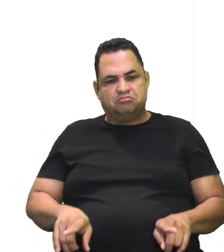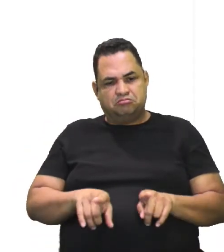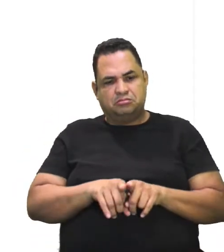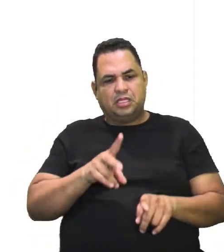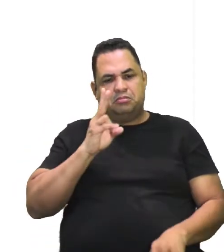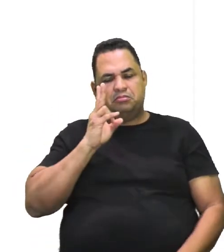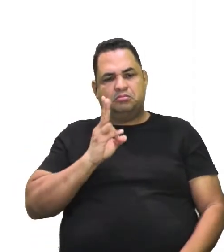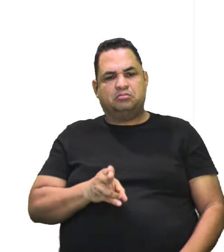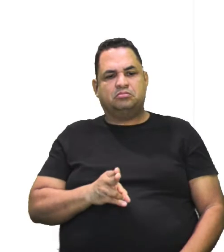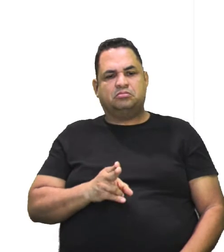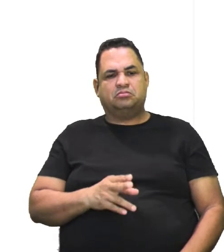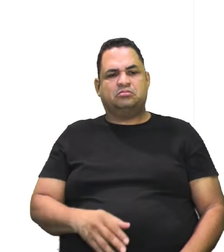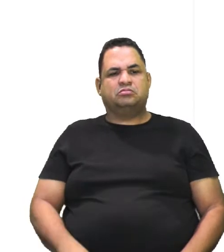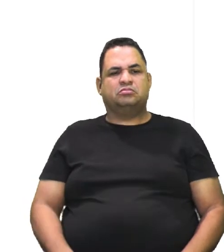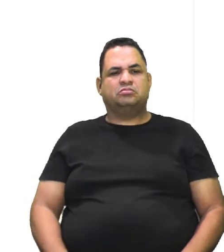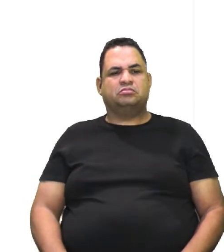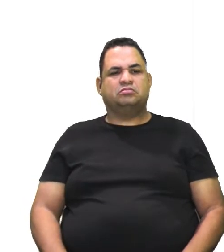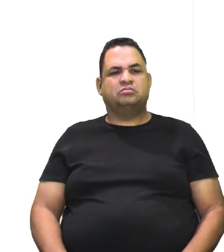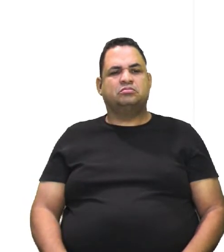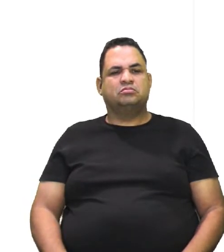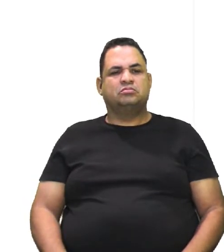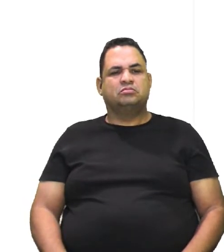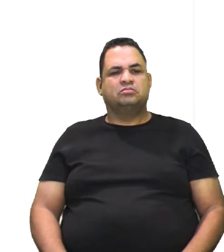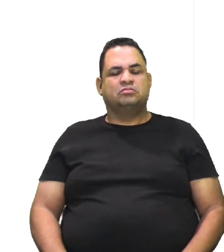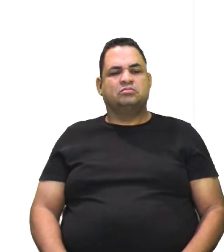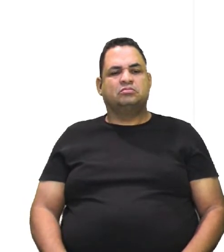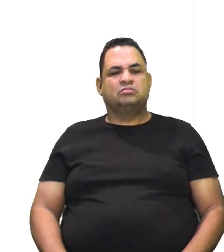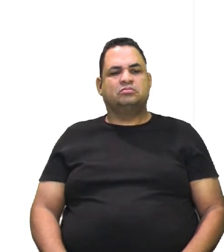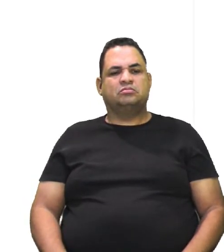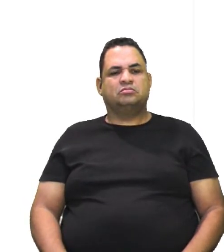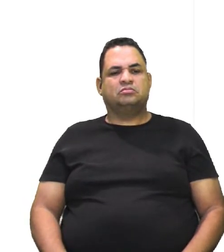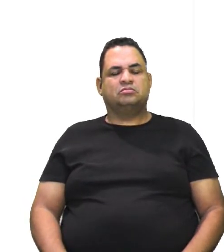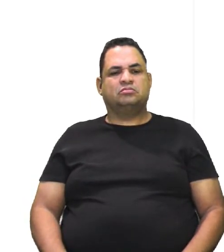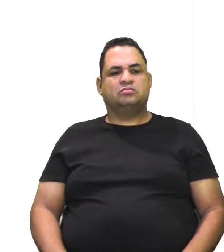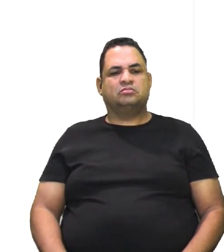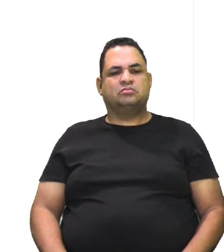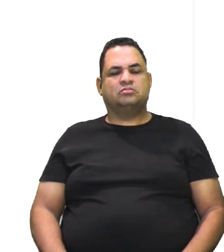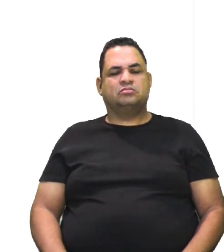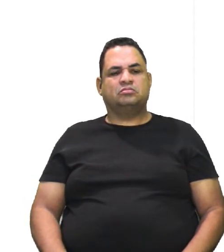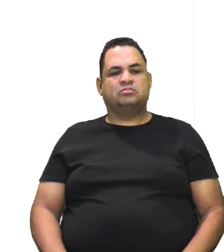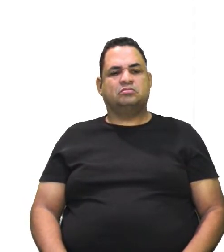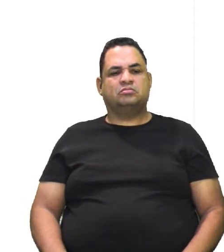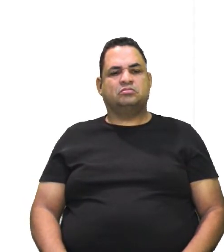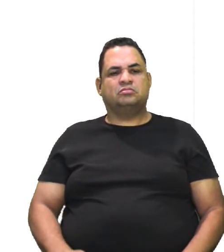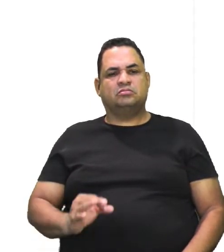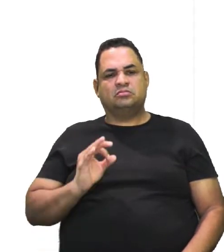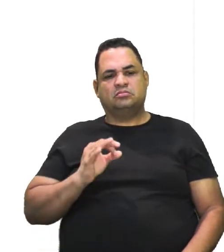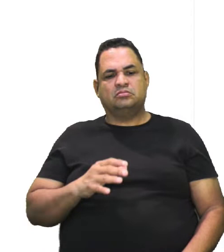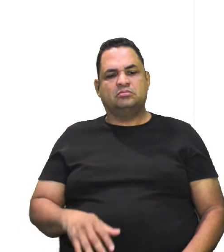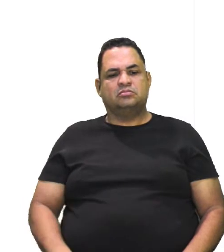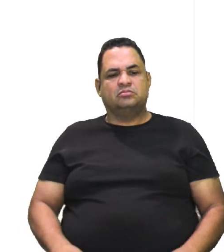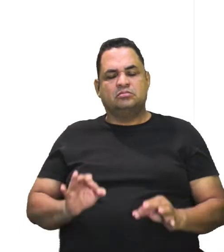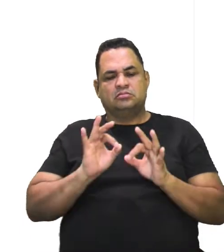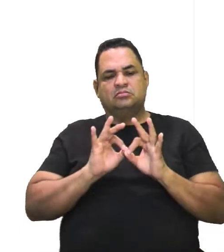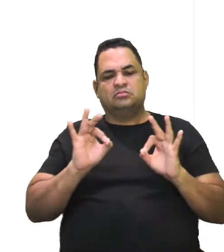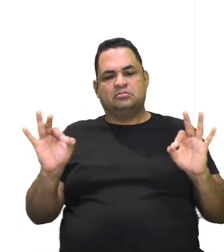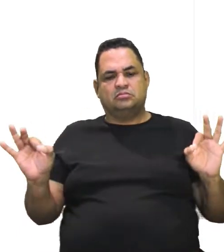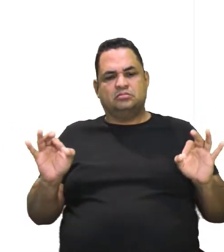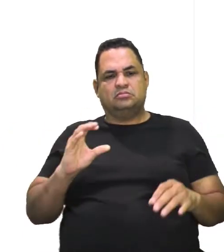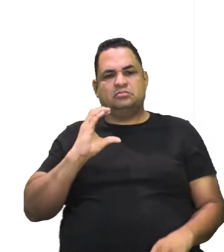Y, então é congruente, né? Isso. Olha aí, congruente com ponto Q. Então, nesse caso, com certeza, a distância